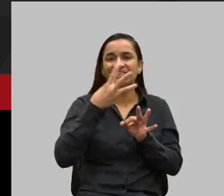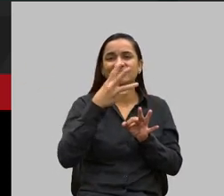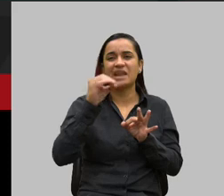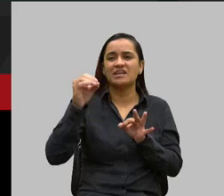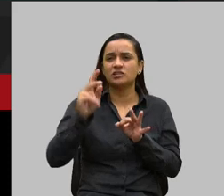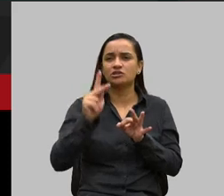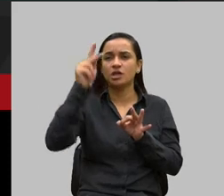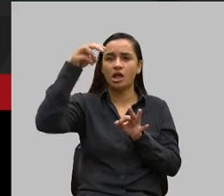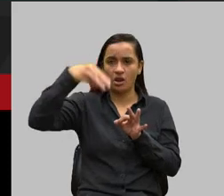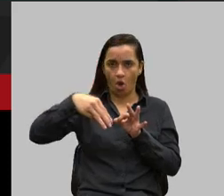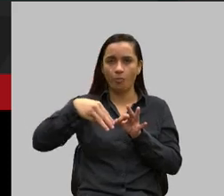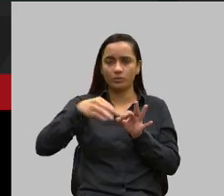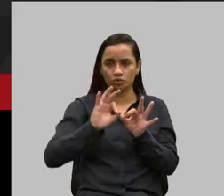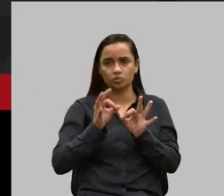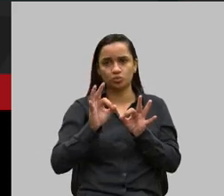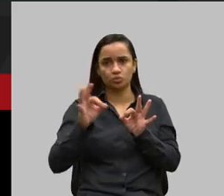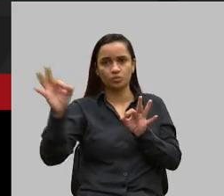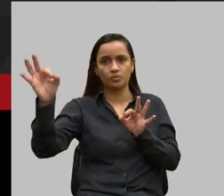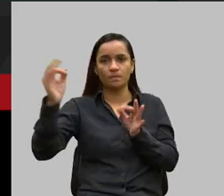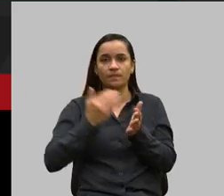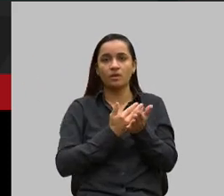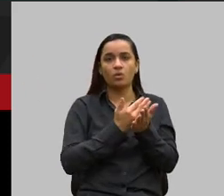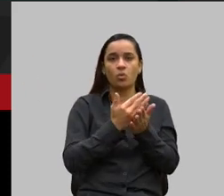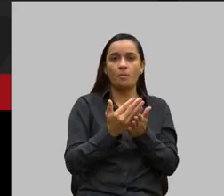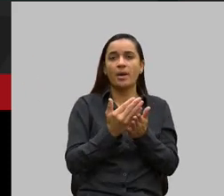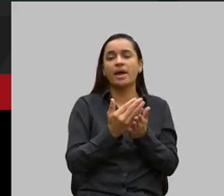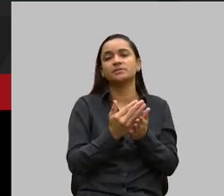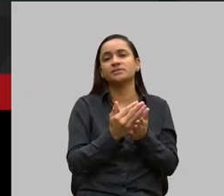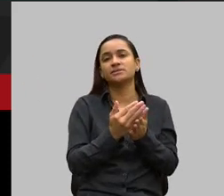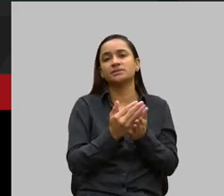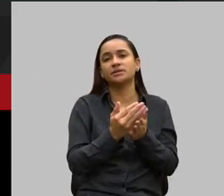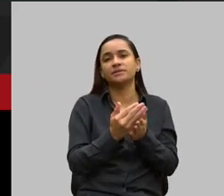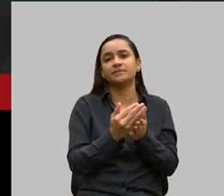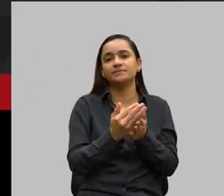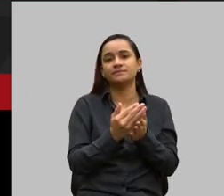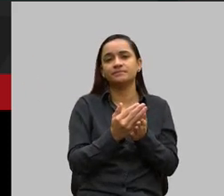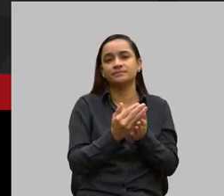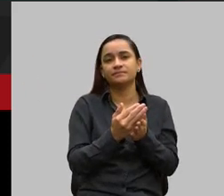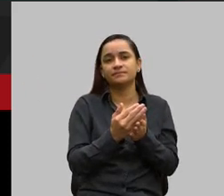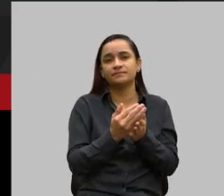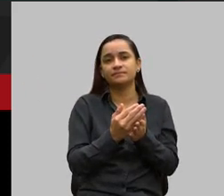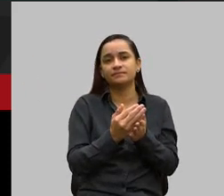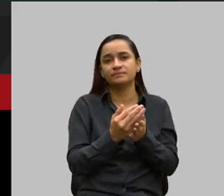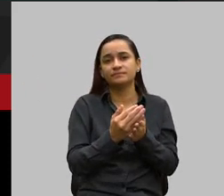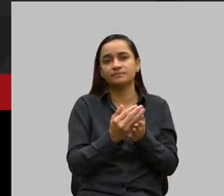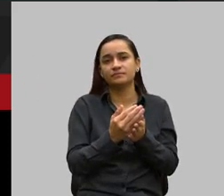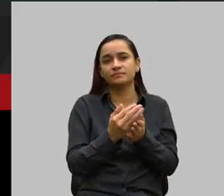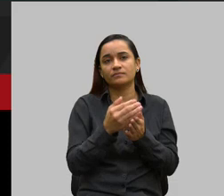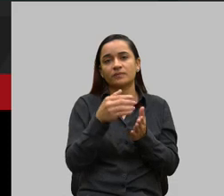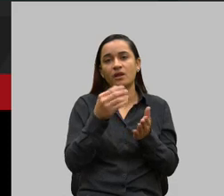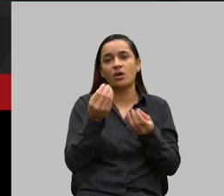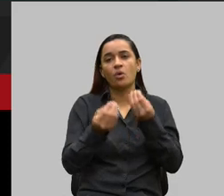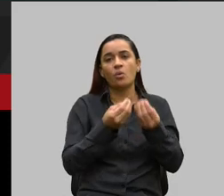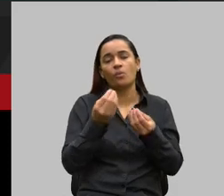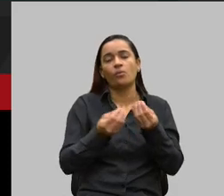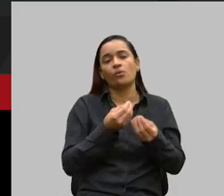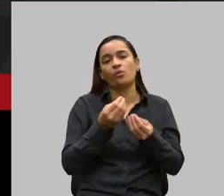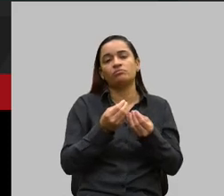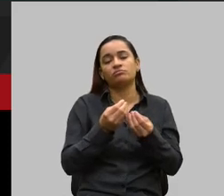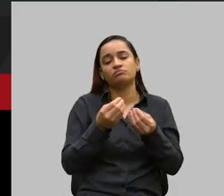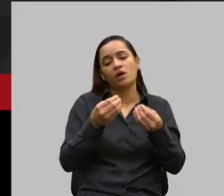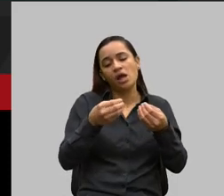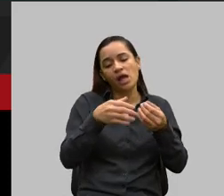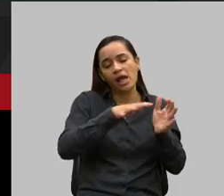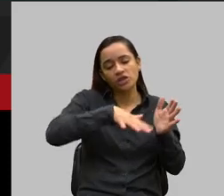dentre né a espinha eh a espinha o trono Central